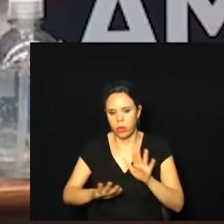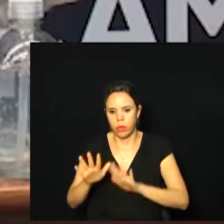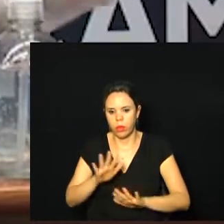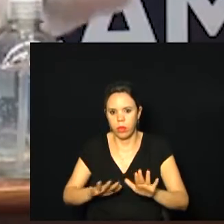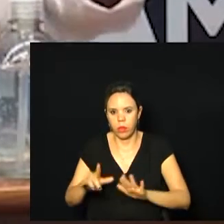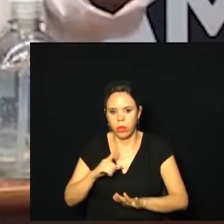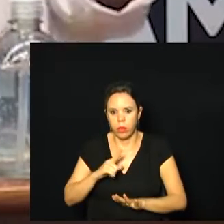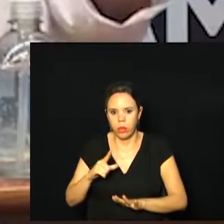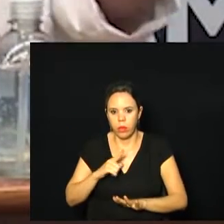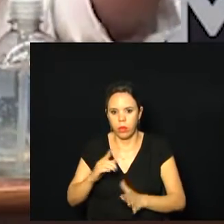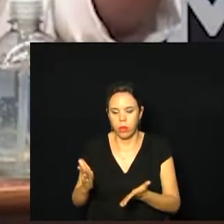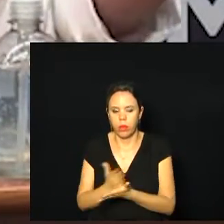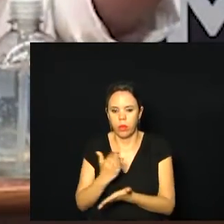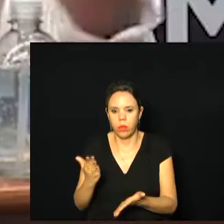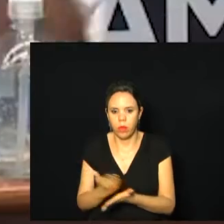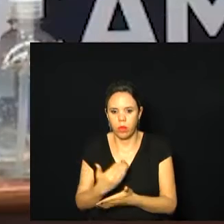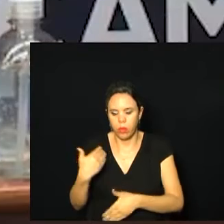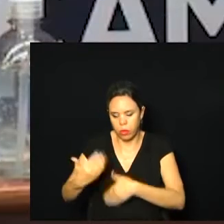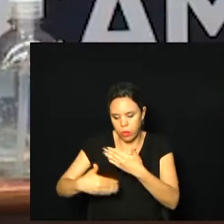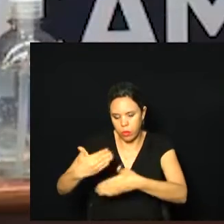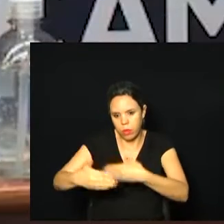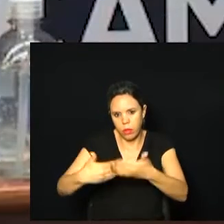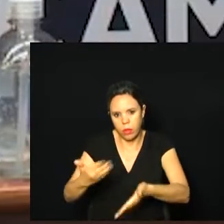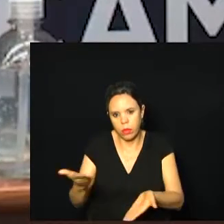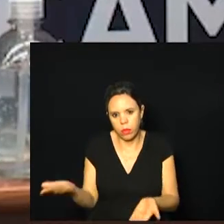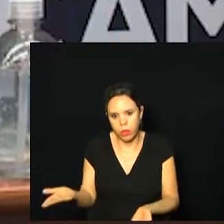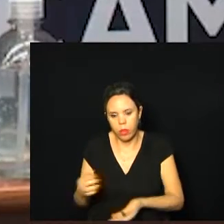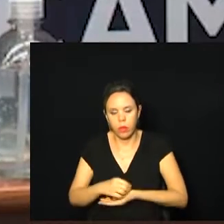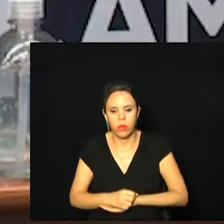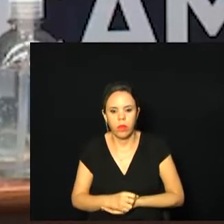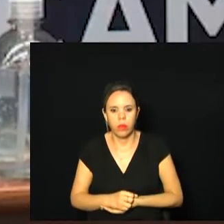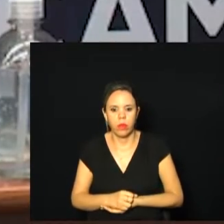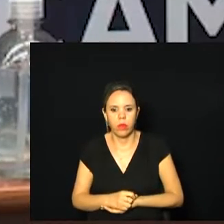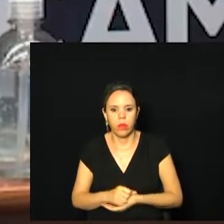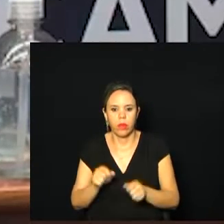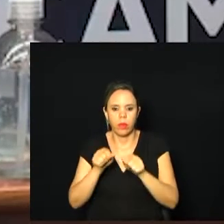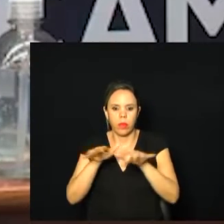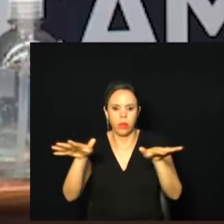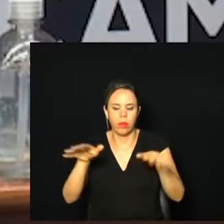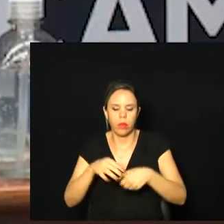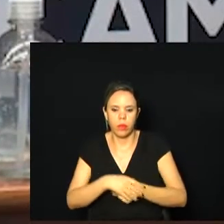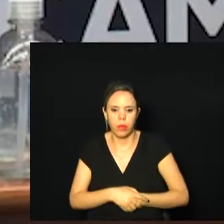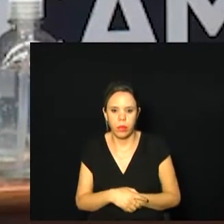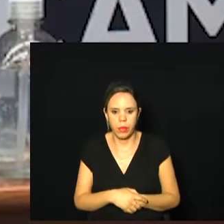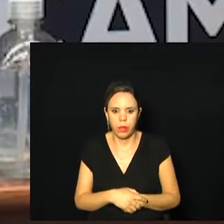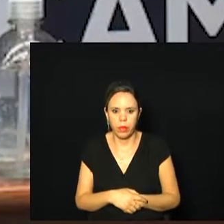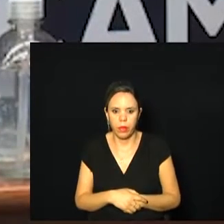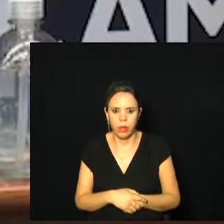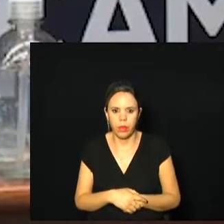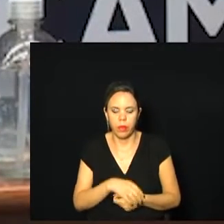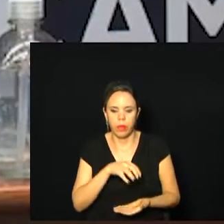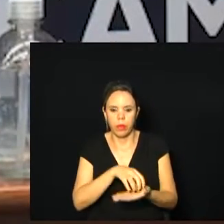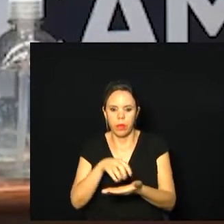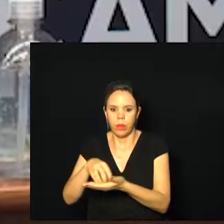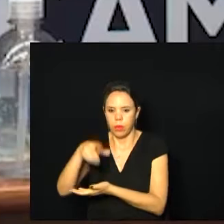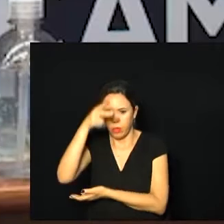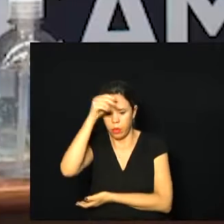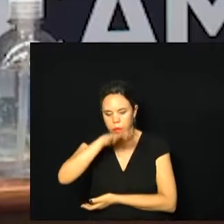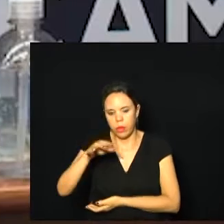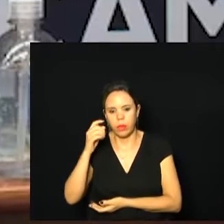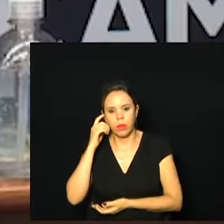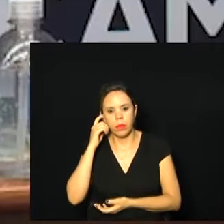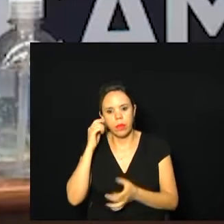de ter a cartilha do passo a passo. E esta cartilha será distribuída nas unidades da Prefeitura,